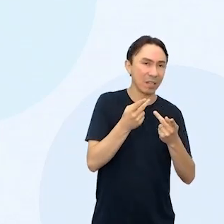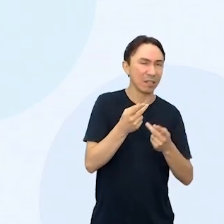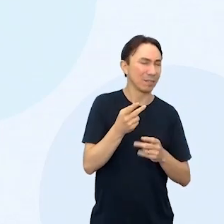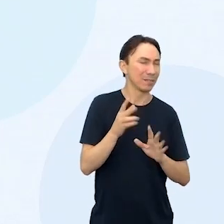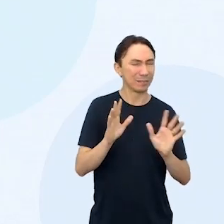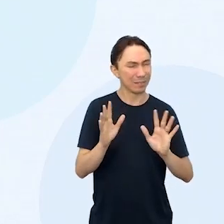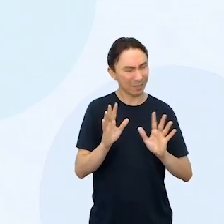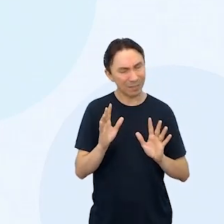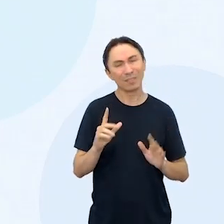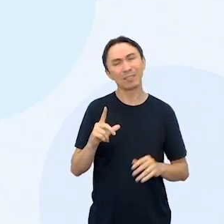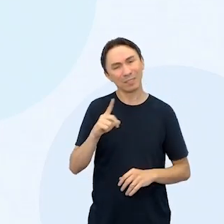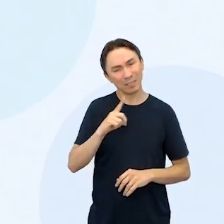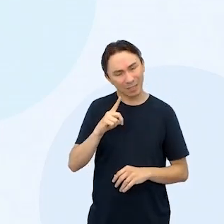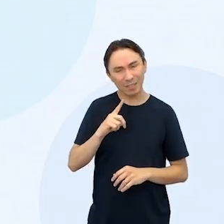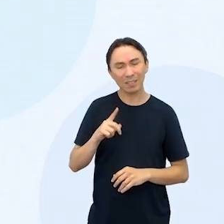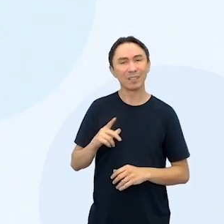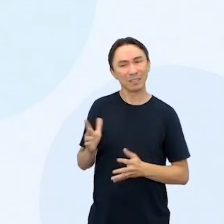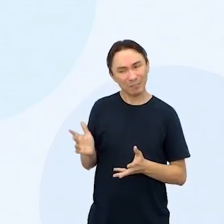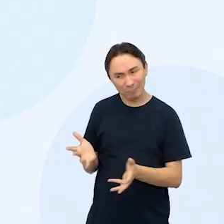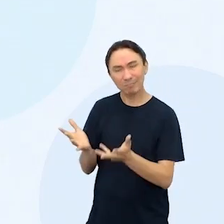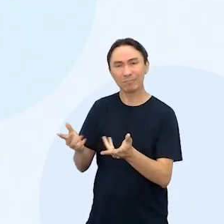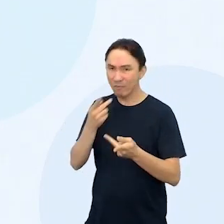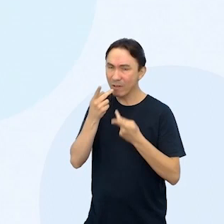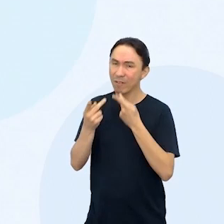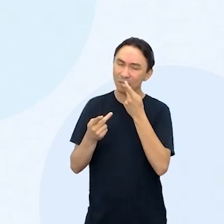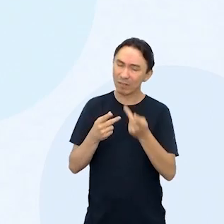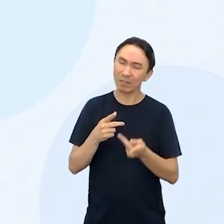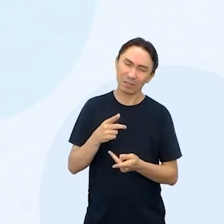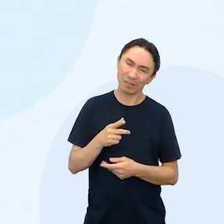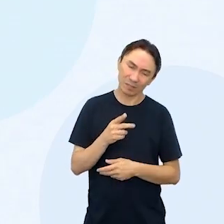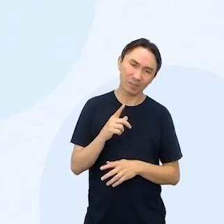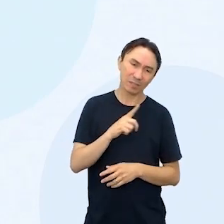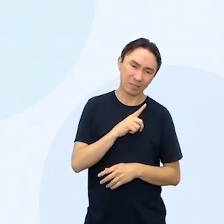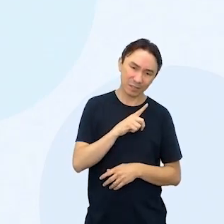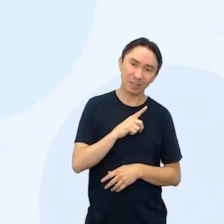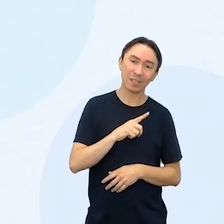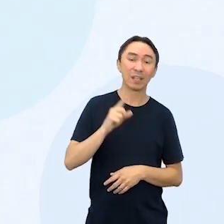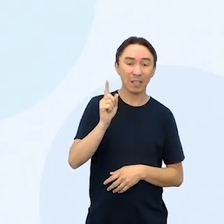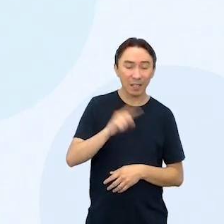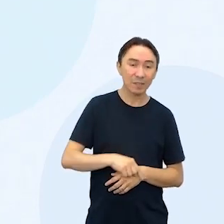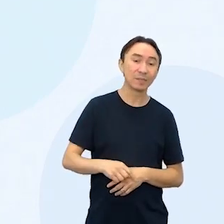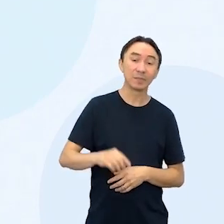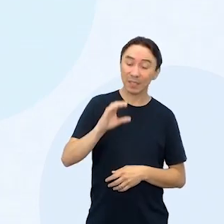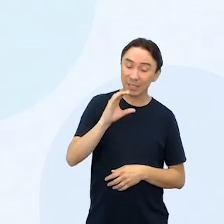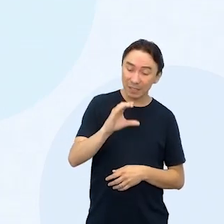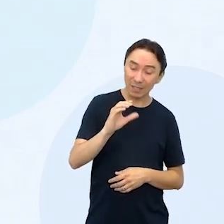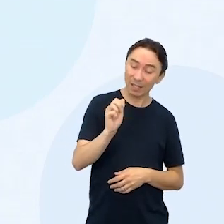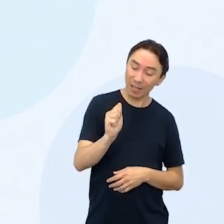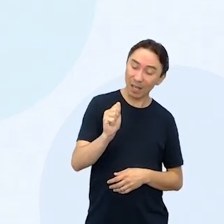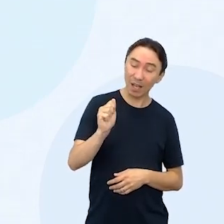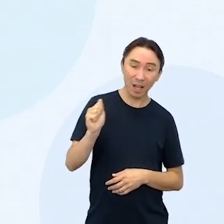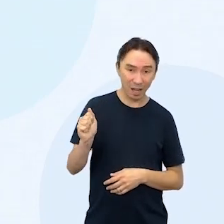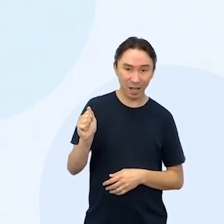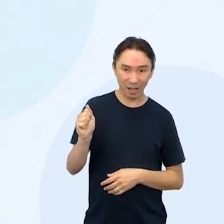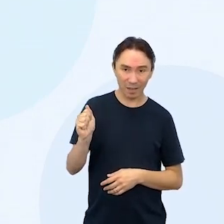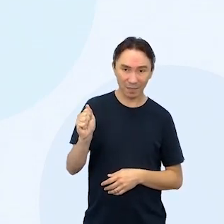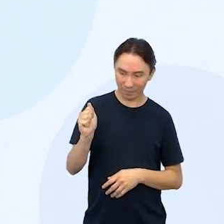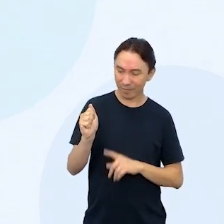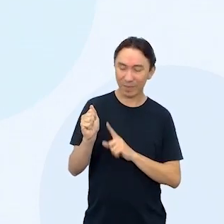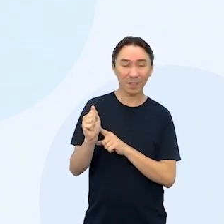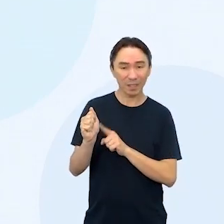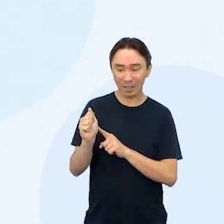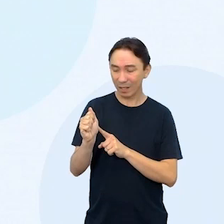saiam daqui excluindo isso do seu vocabulário. Por isso que chama alternativa e ampliada. Por que ampliada?